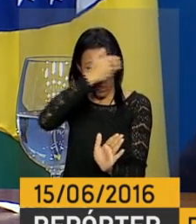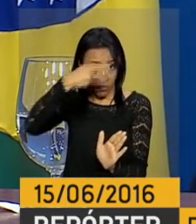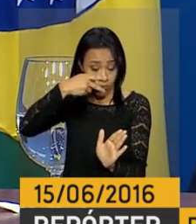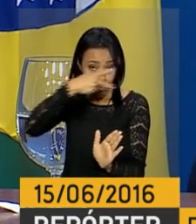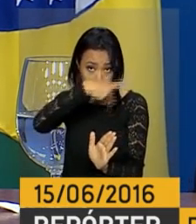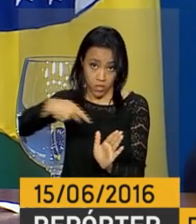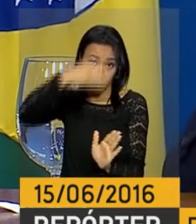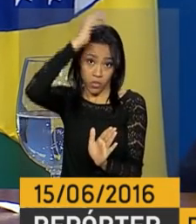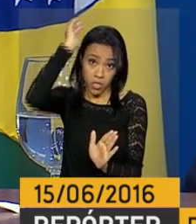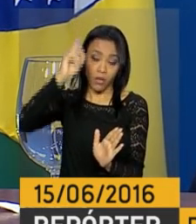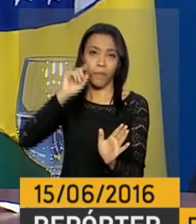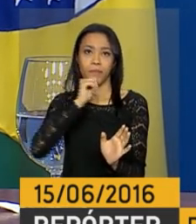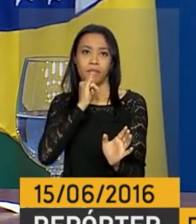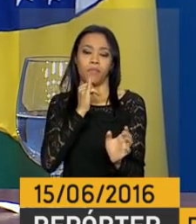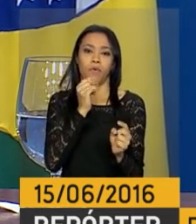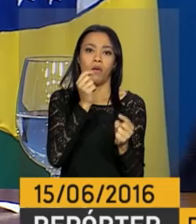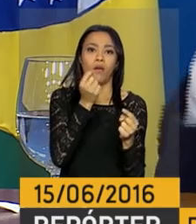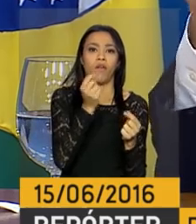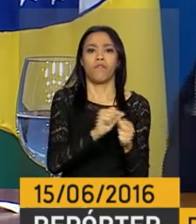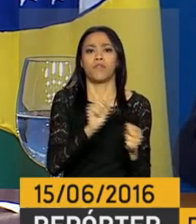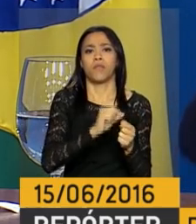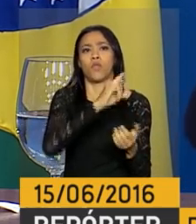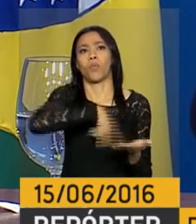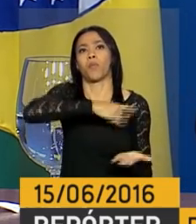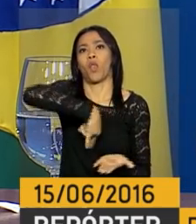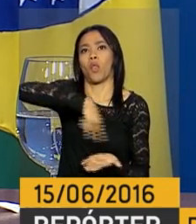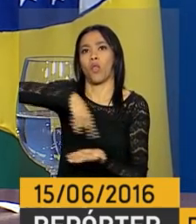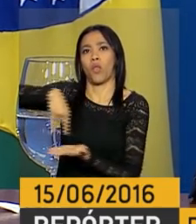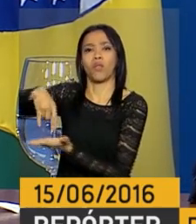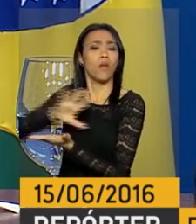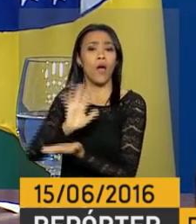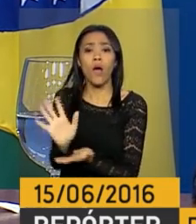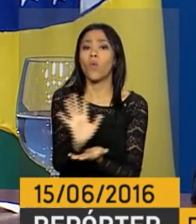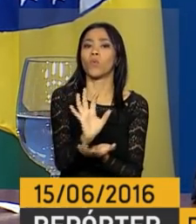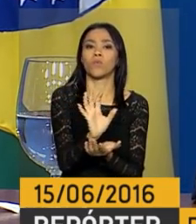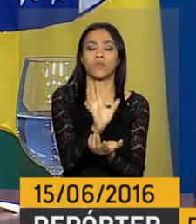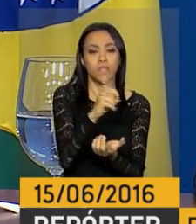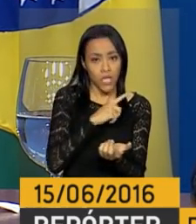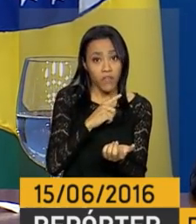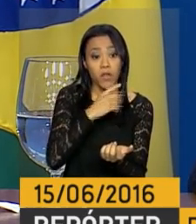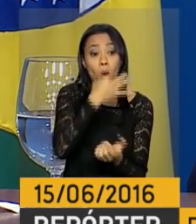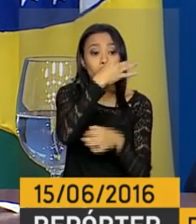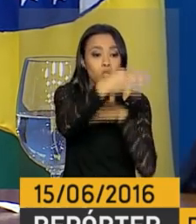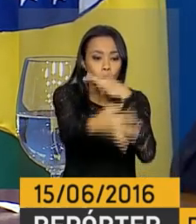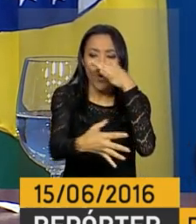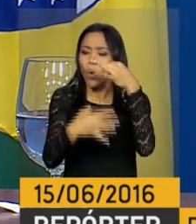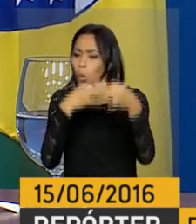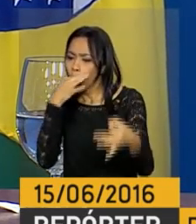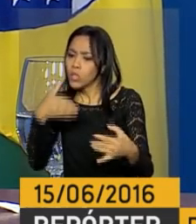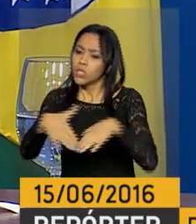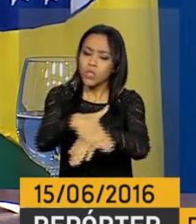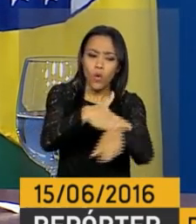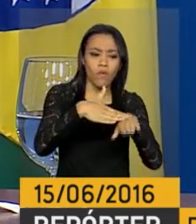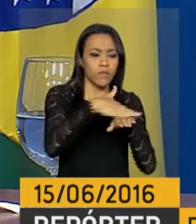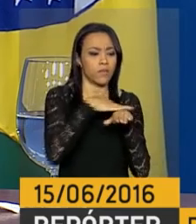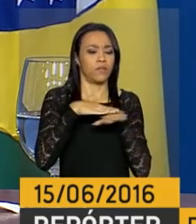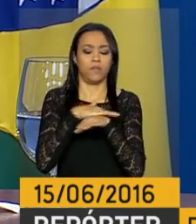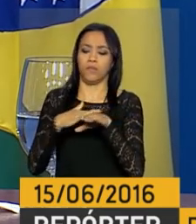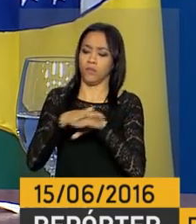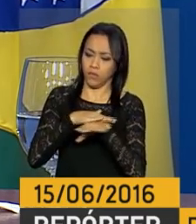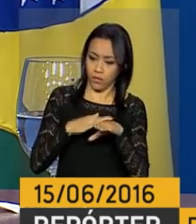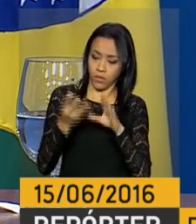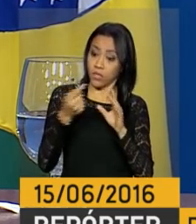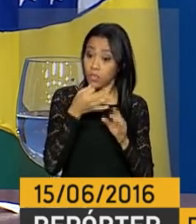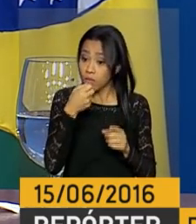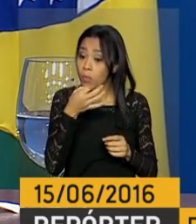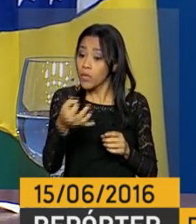projeto de PEC, terceiro projeto. Porque existiram foram pessoas dando opiniões e conversando e e botando